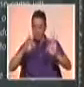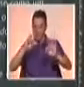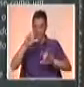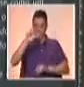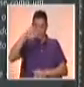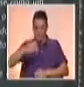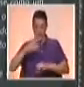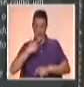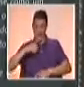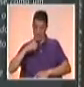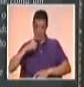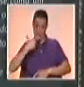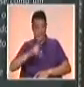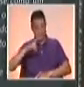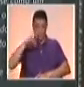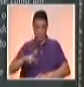portuguesa.